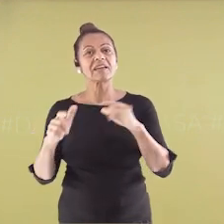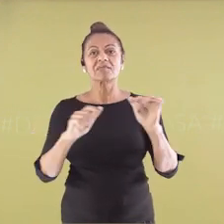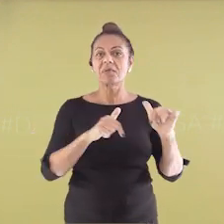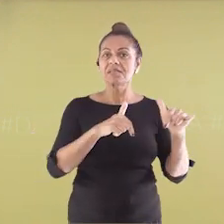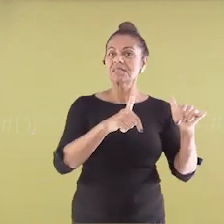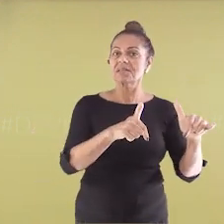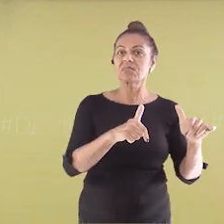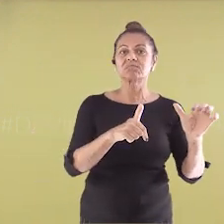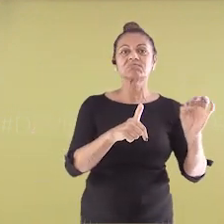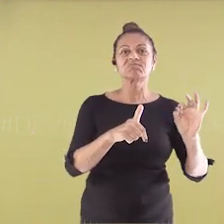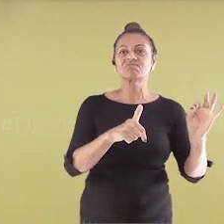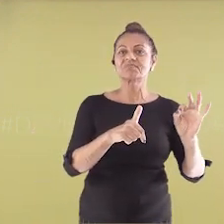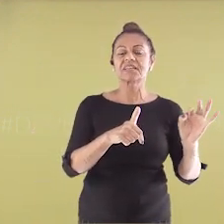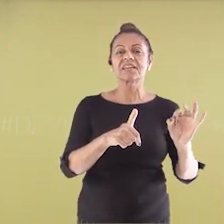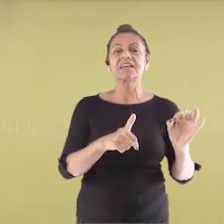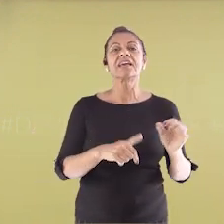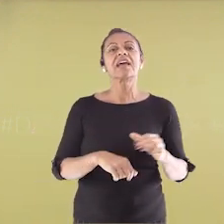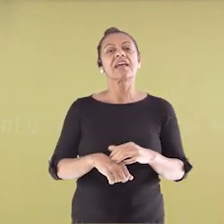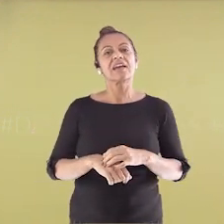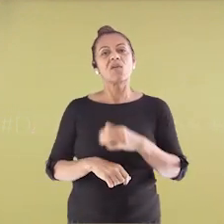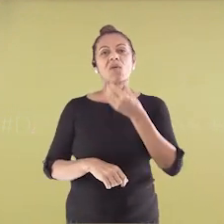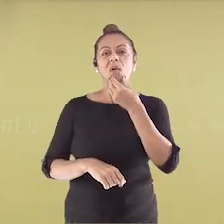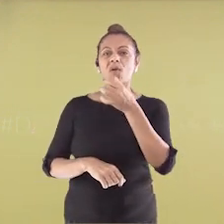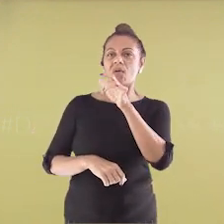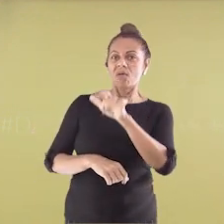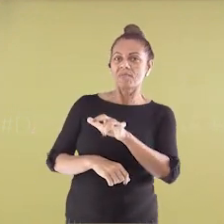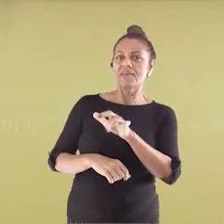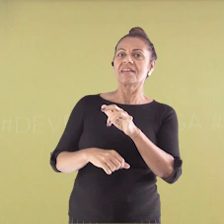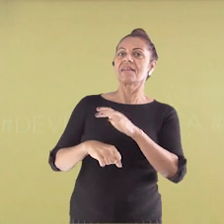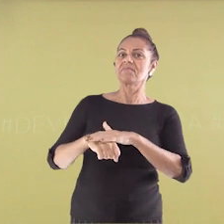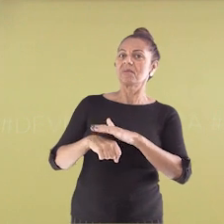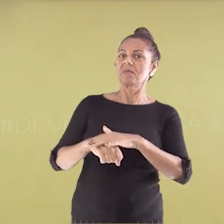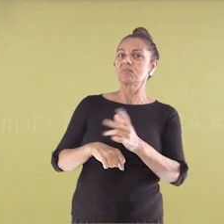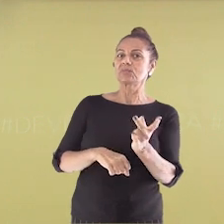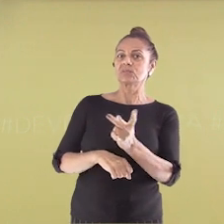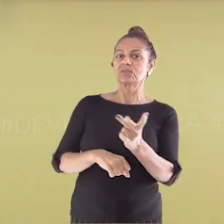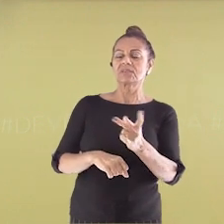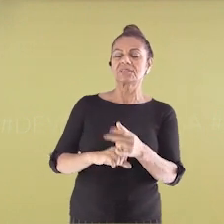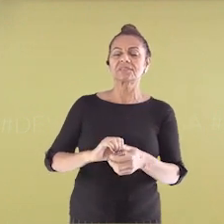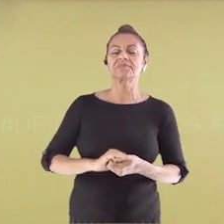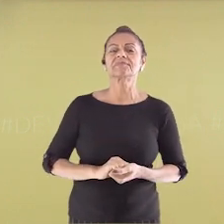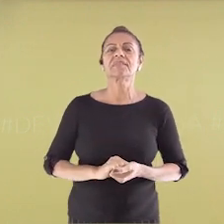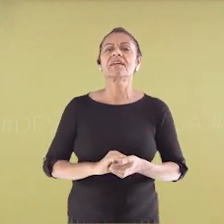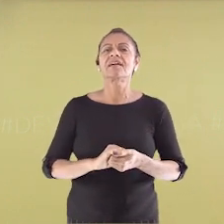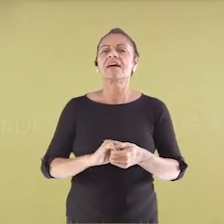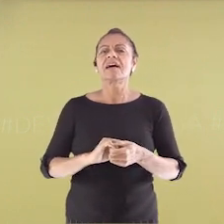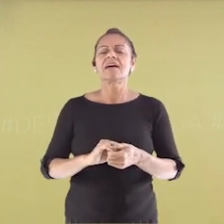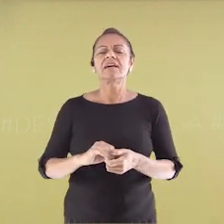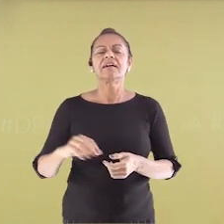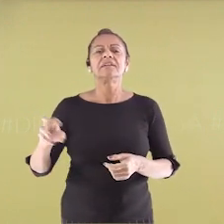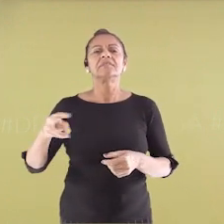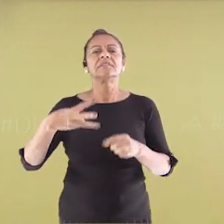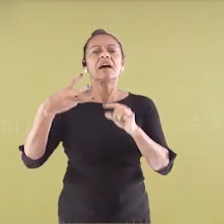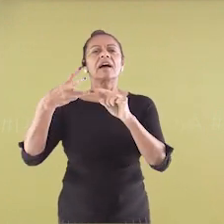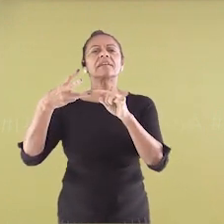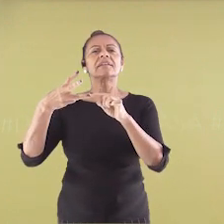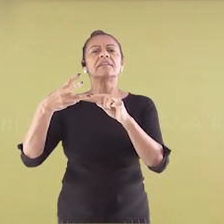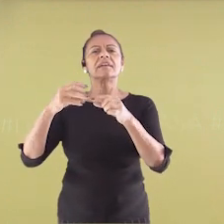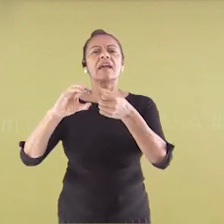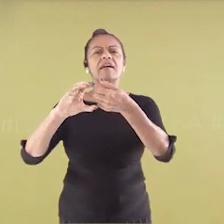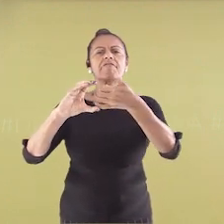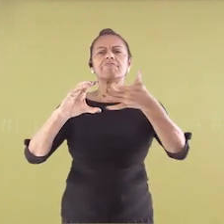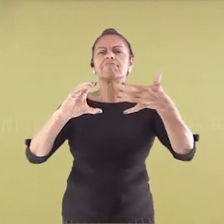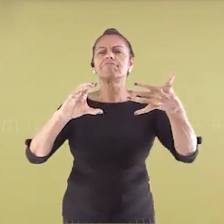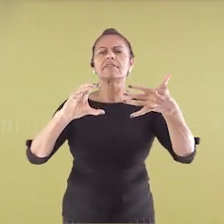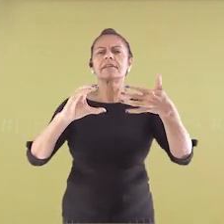ação, ao mesmo tempo, sendo tanto paciente quanto agente nessa oração. E